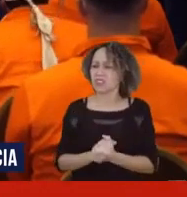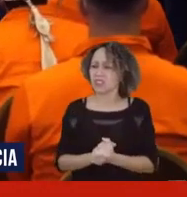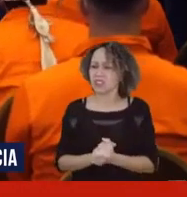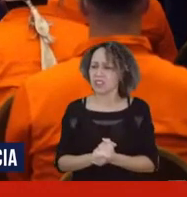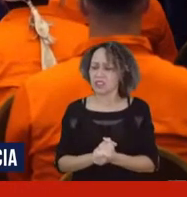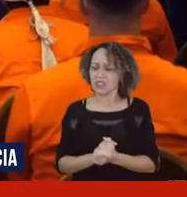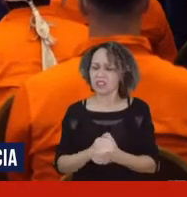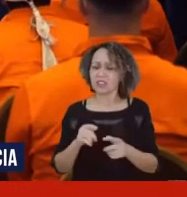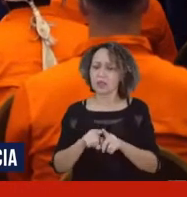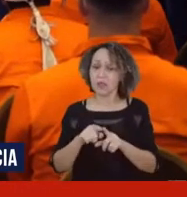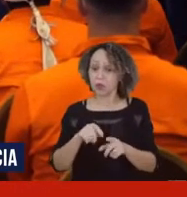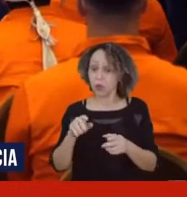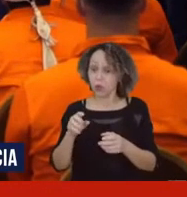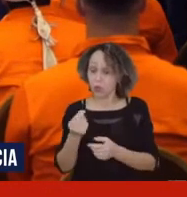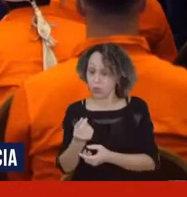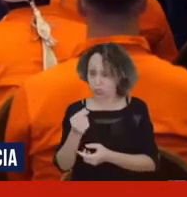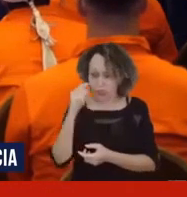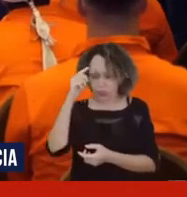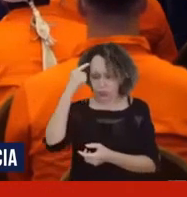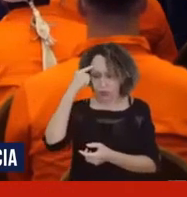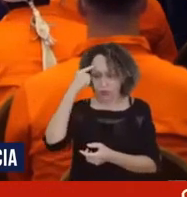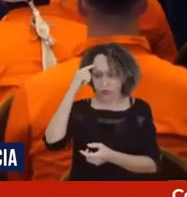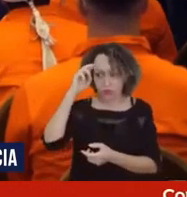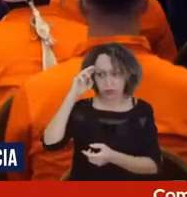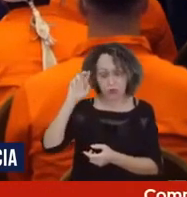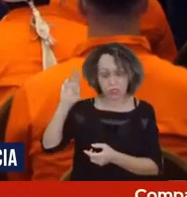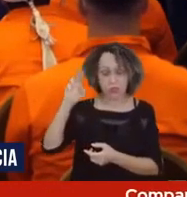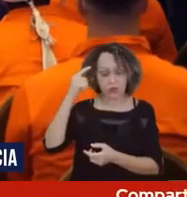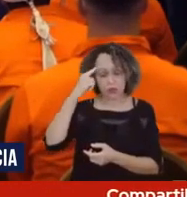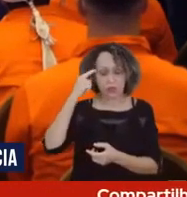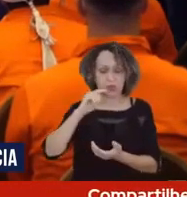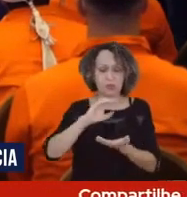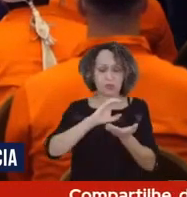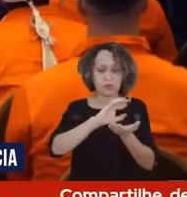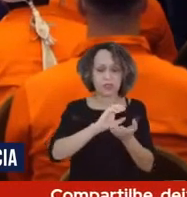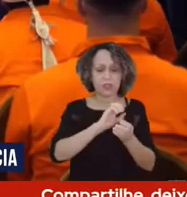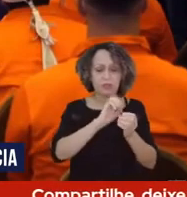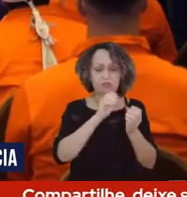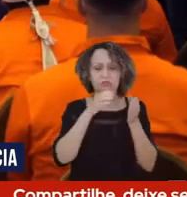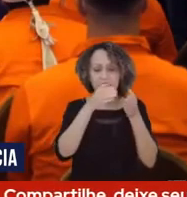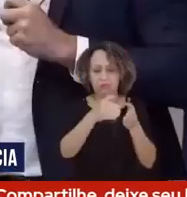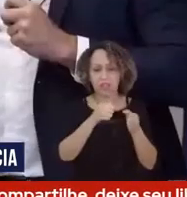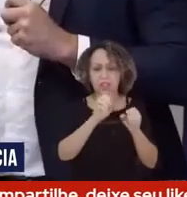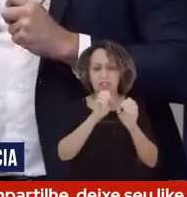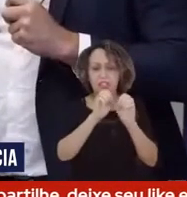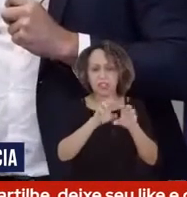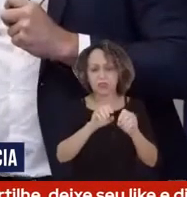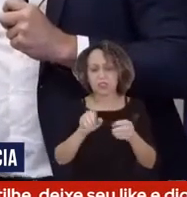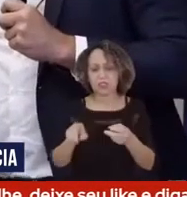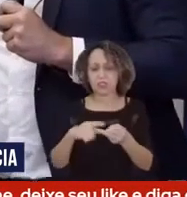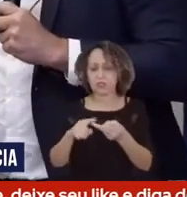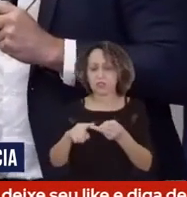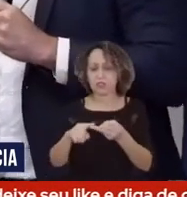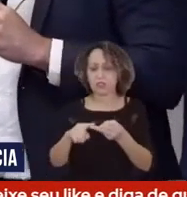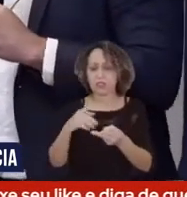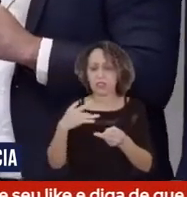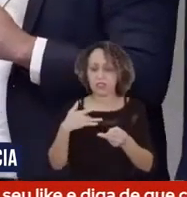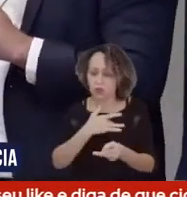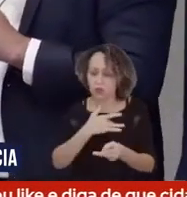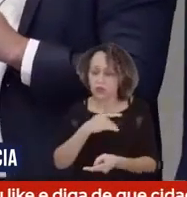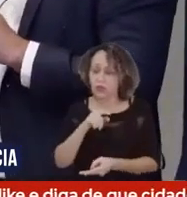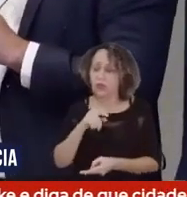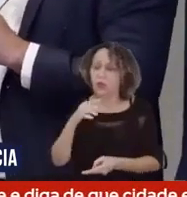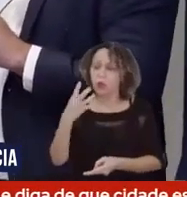ano, 41 bilhões do Fundo Social foram para pagamento da dívida. Não